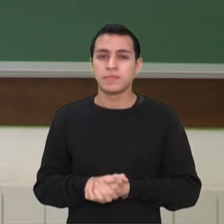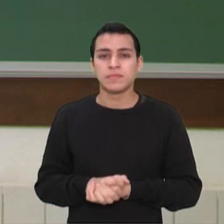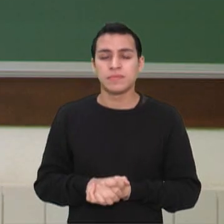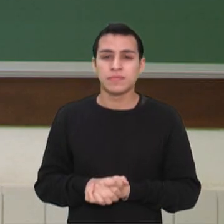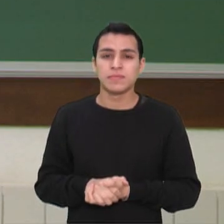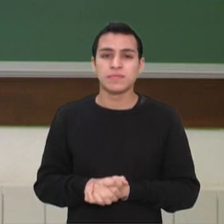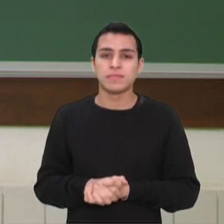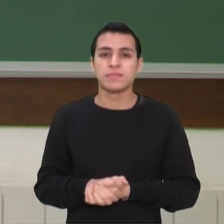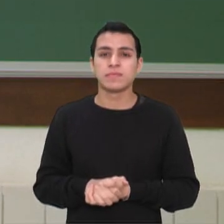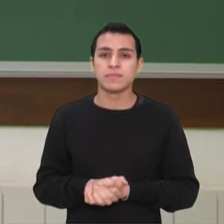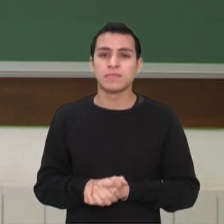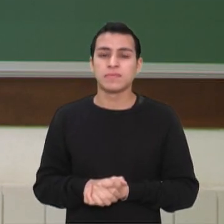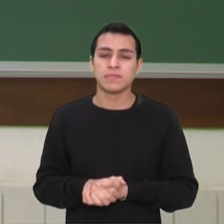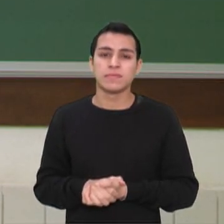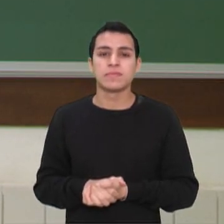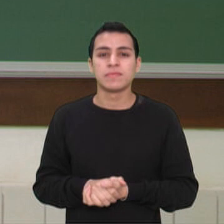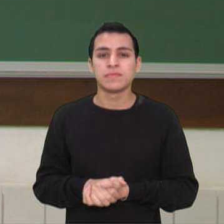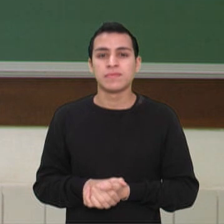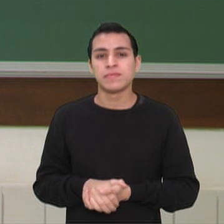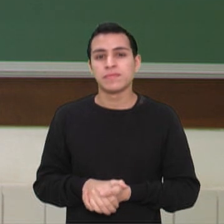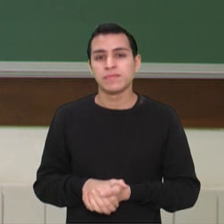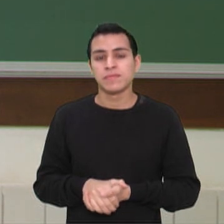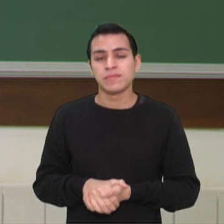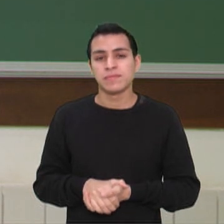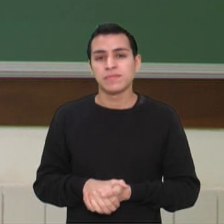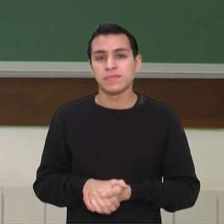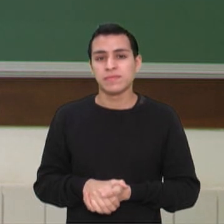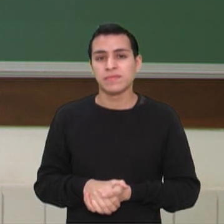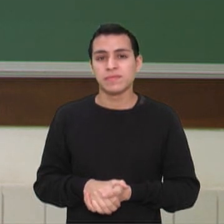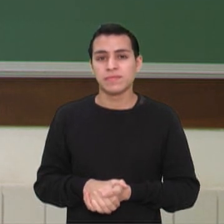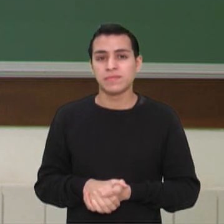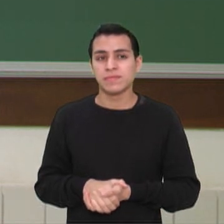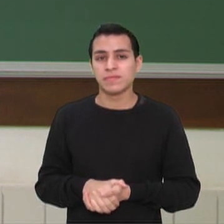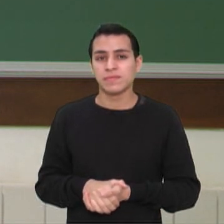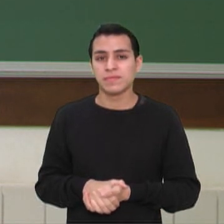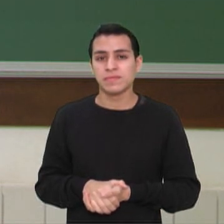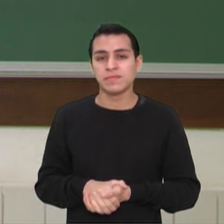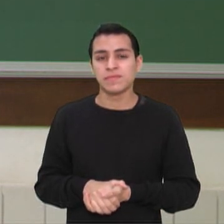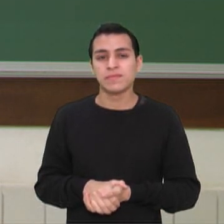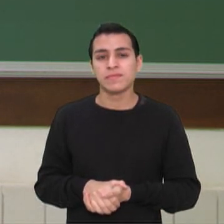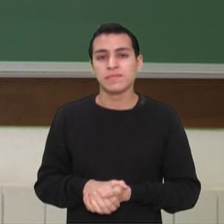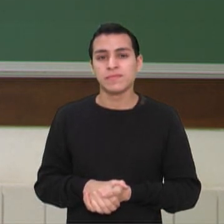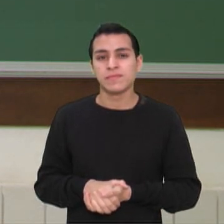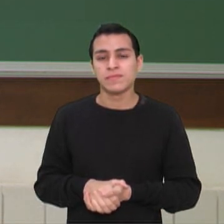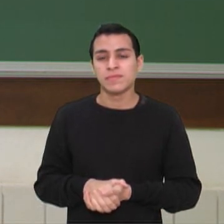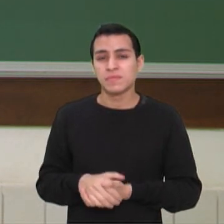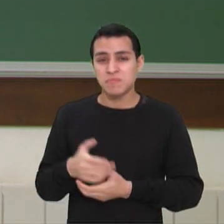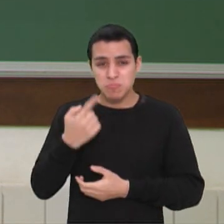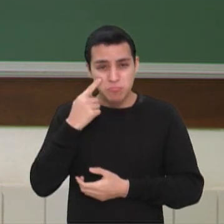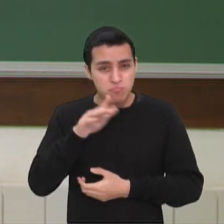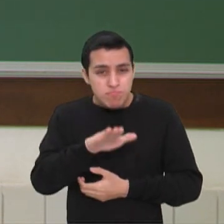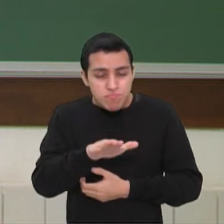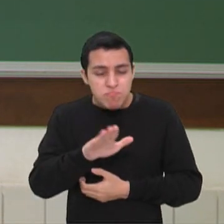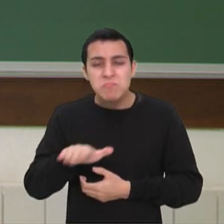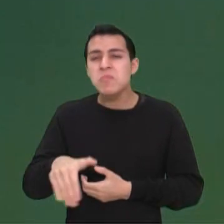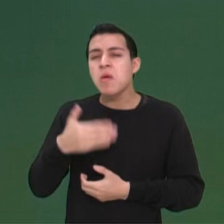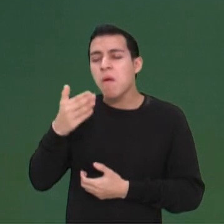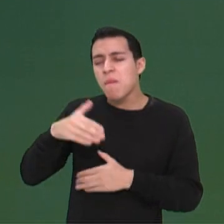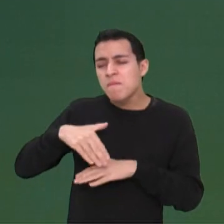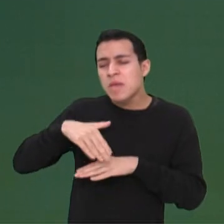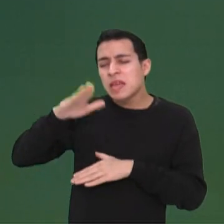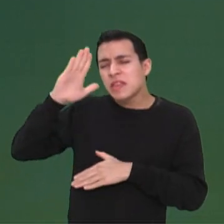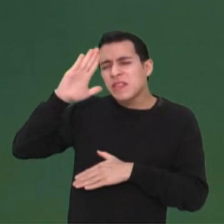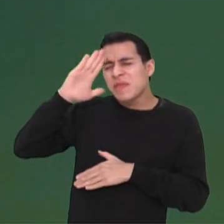Yes, I do, or no, I don't. What are some famous comic books? Quais são os mais famosos,